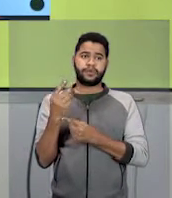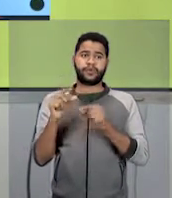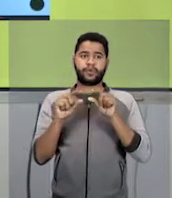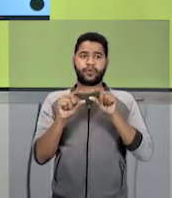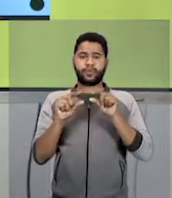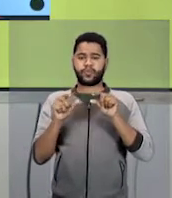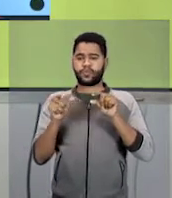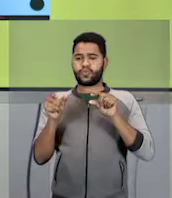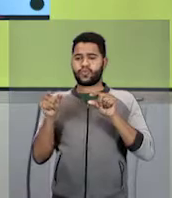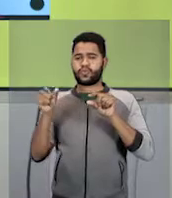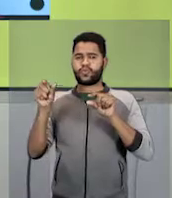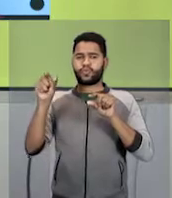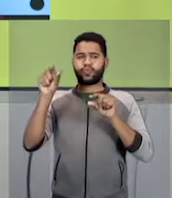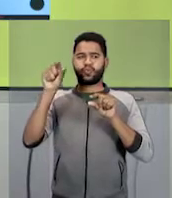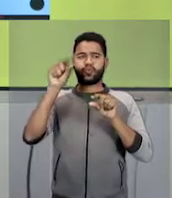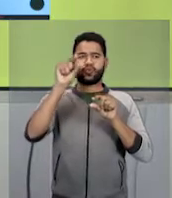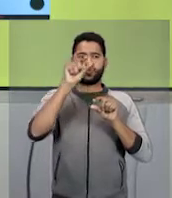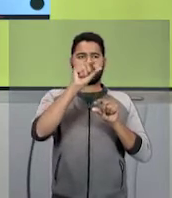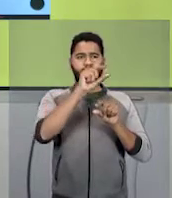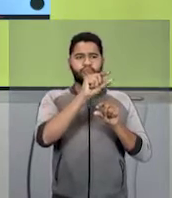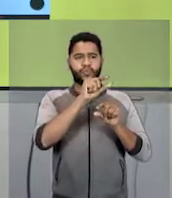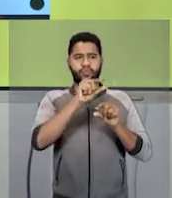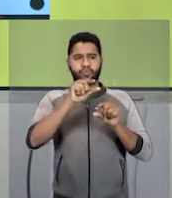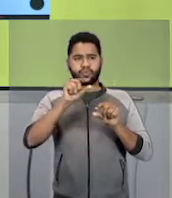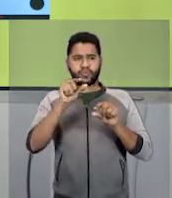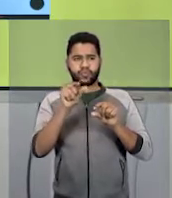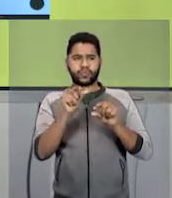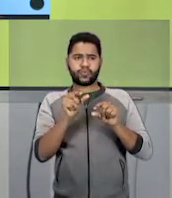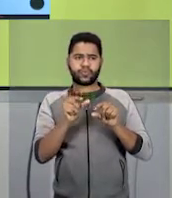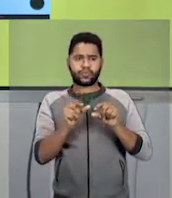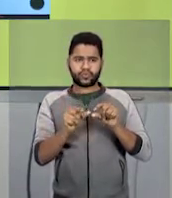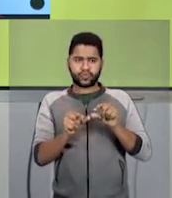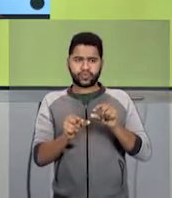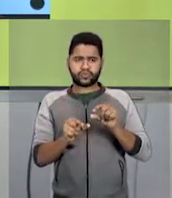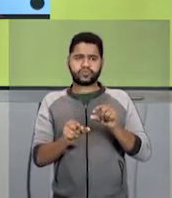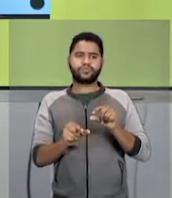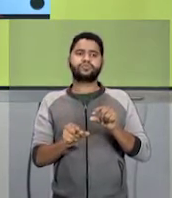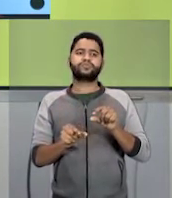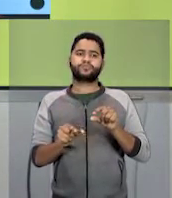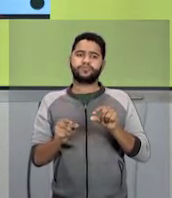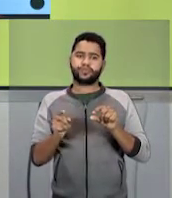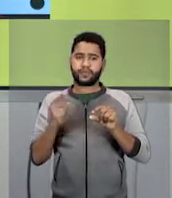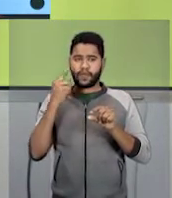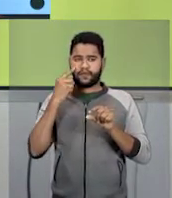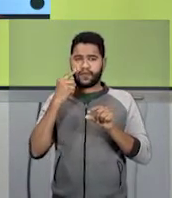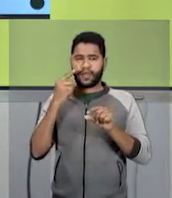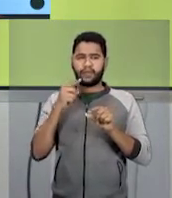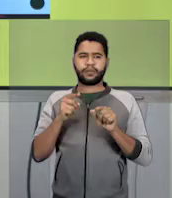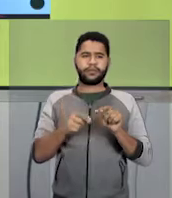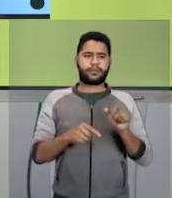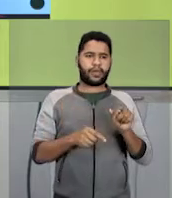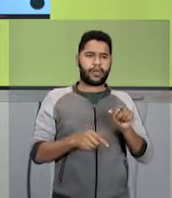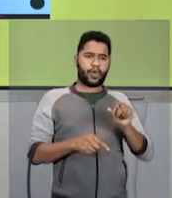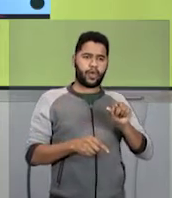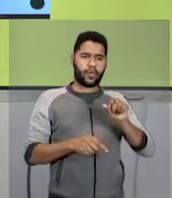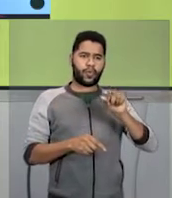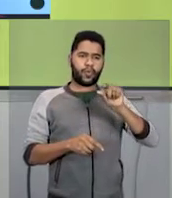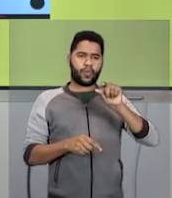aqui dentro desse tubo e esse gás, ele vai passar de maneira que ele